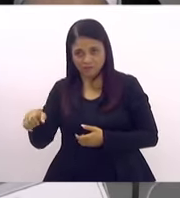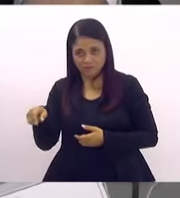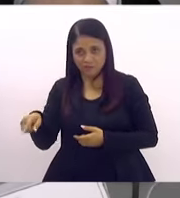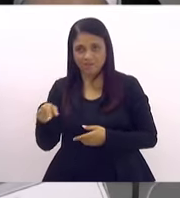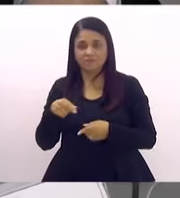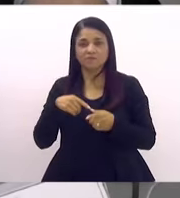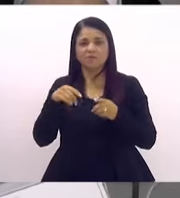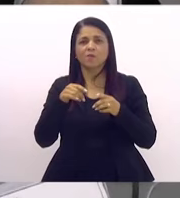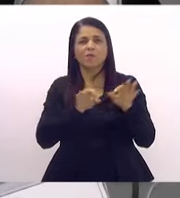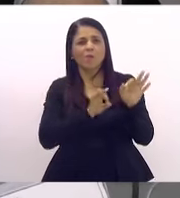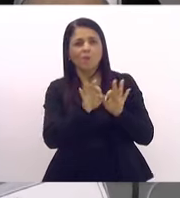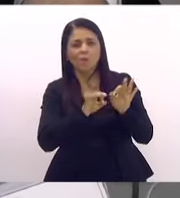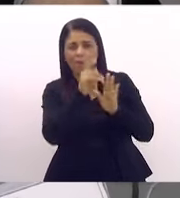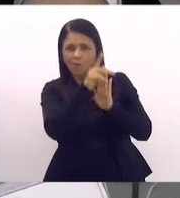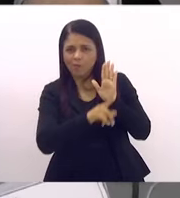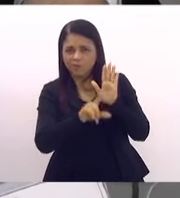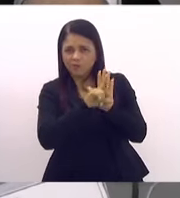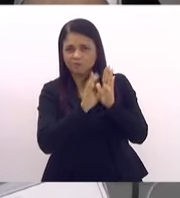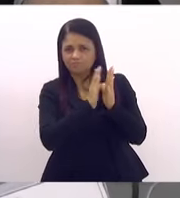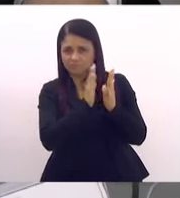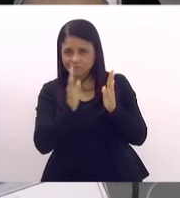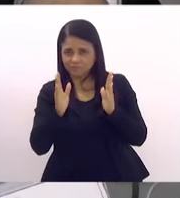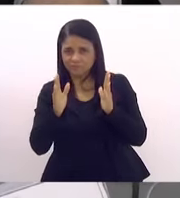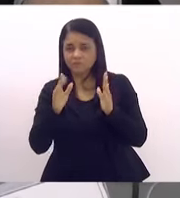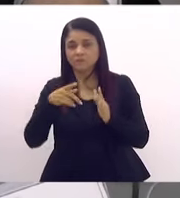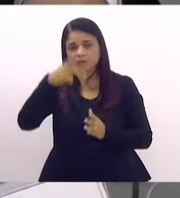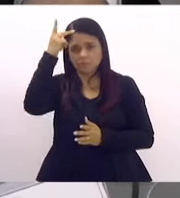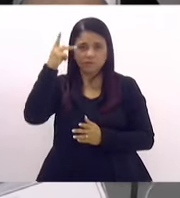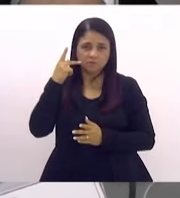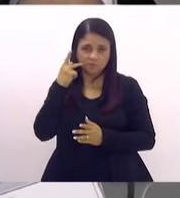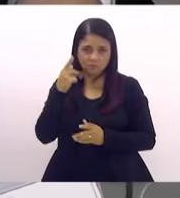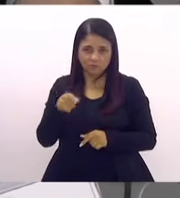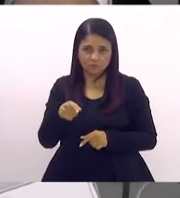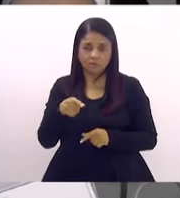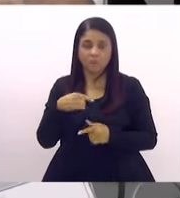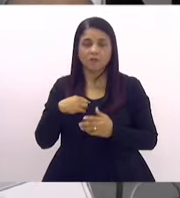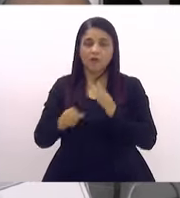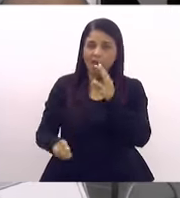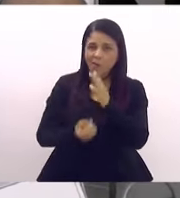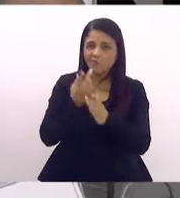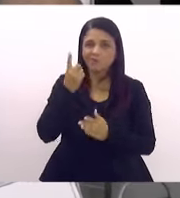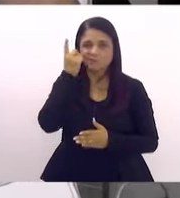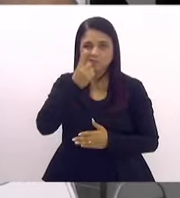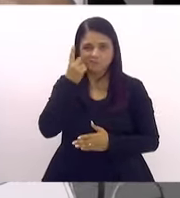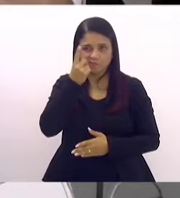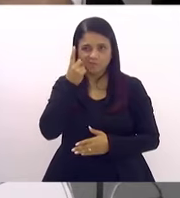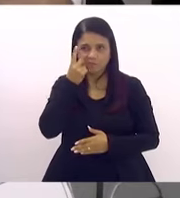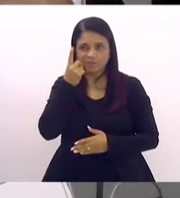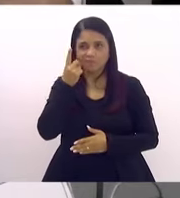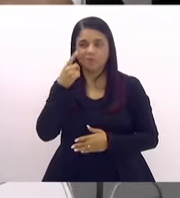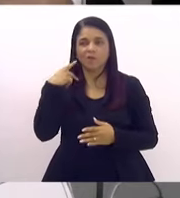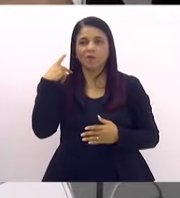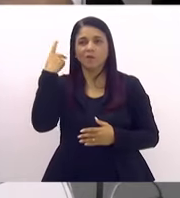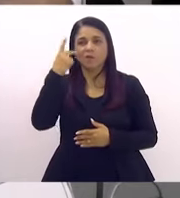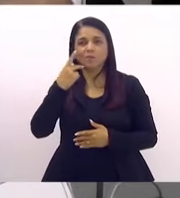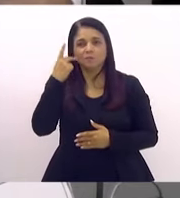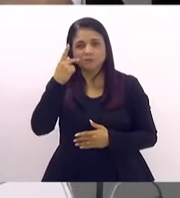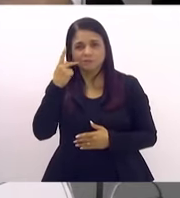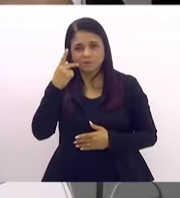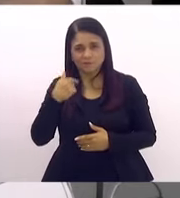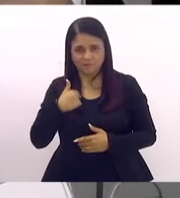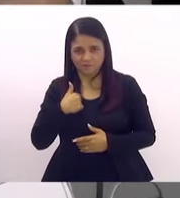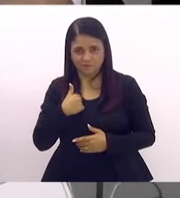que estava em discussão na questão de ordem, deputado Luiz Paulo. É só pela autoria do projeto, politicamente eu teria